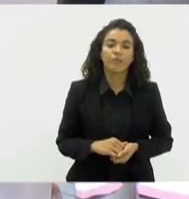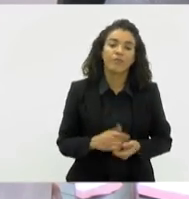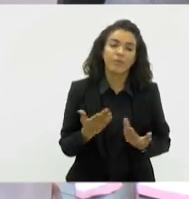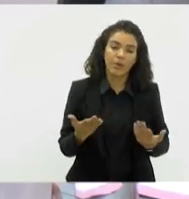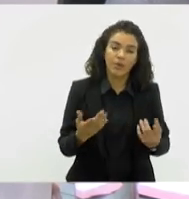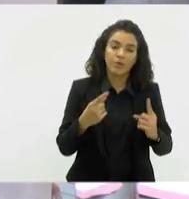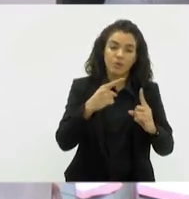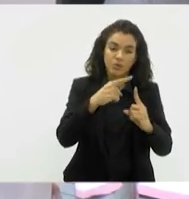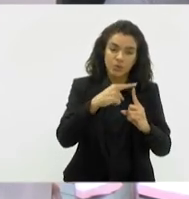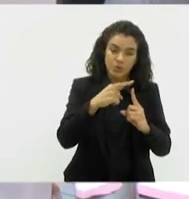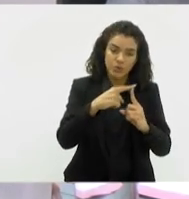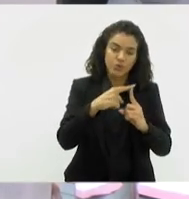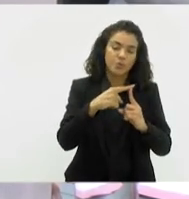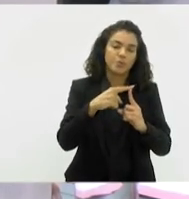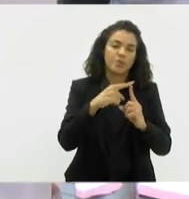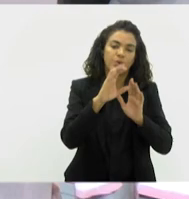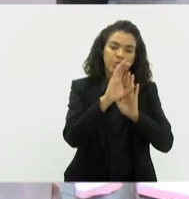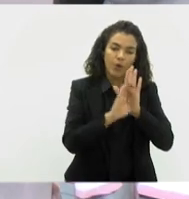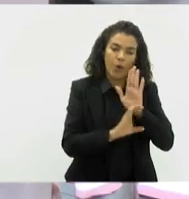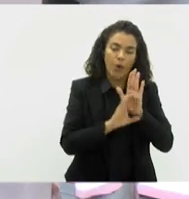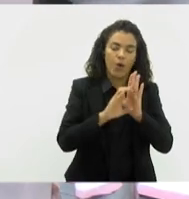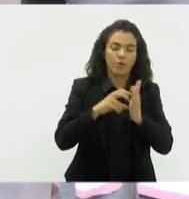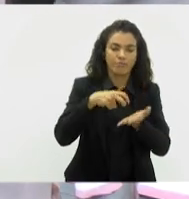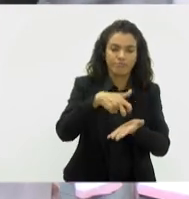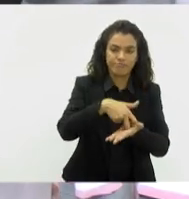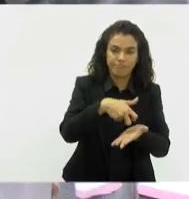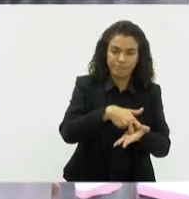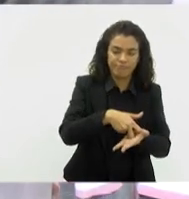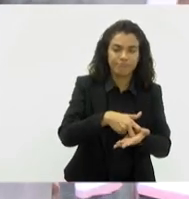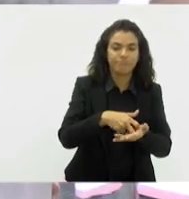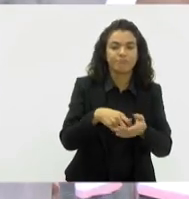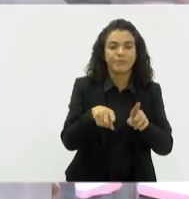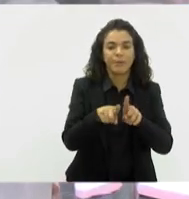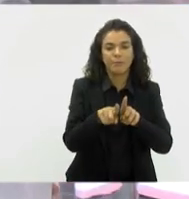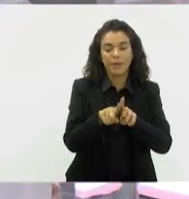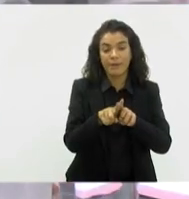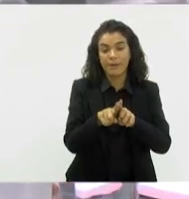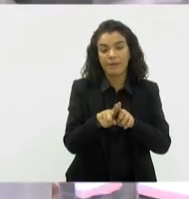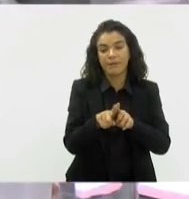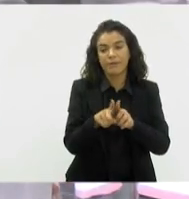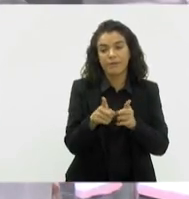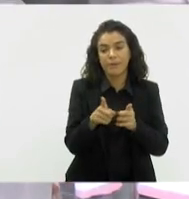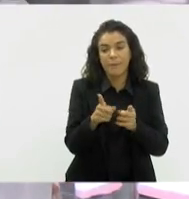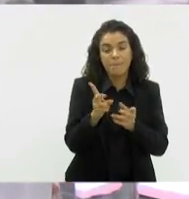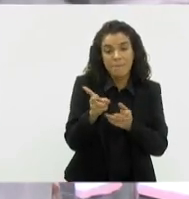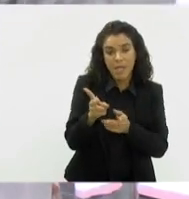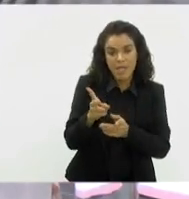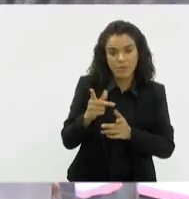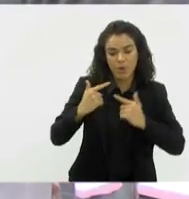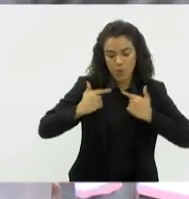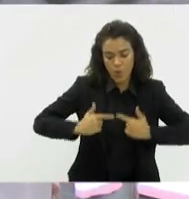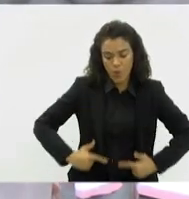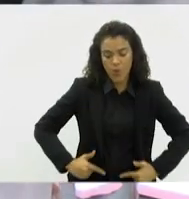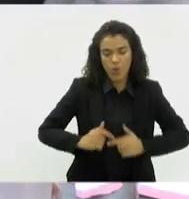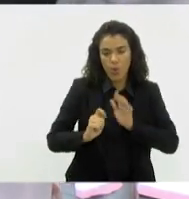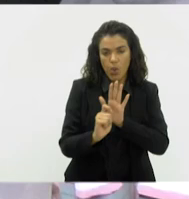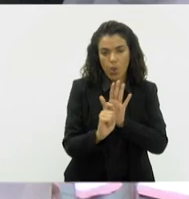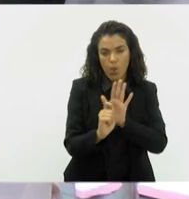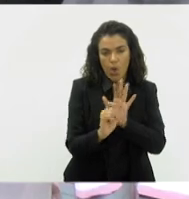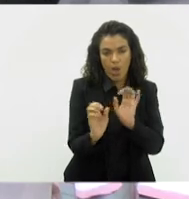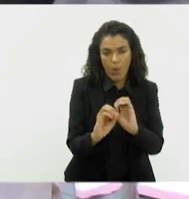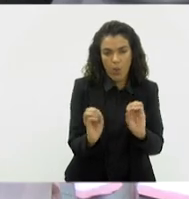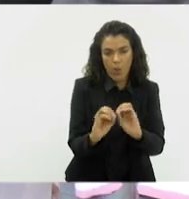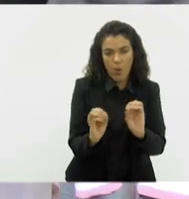ao qual ele teve o outro processo, que é da questão do porte de droga, embora não tivesse consigo, a lei penal é muito clara. É uma